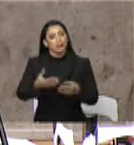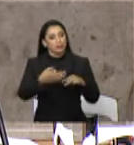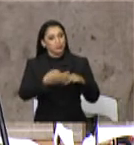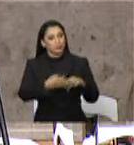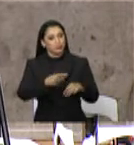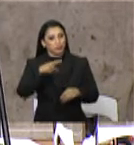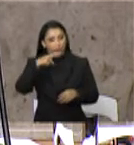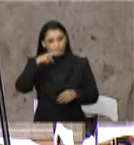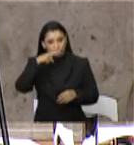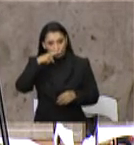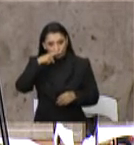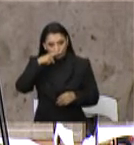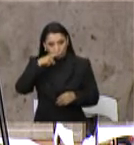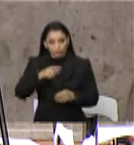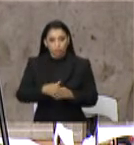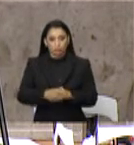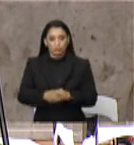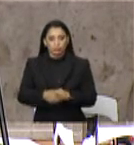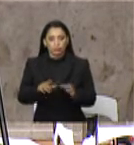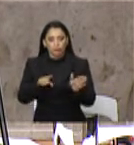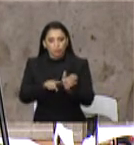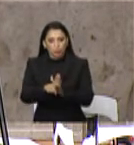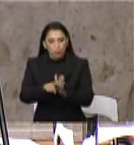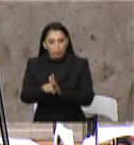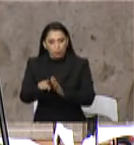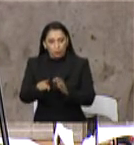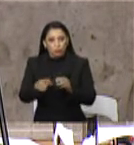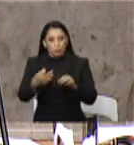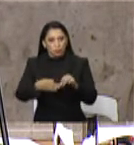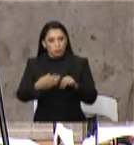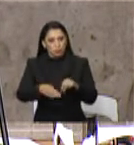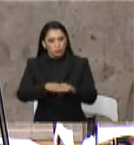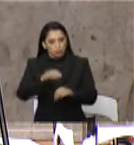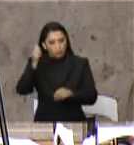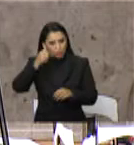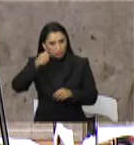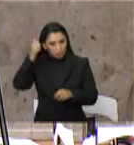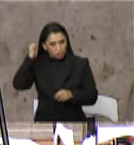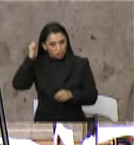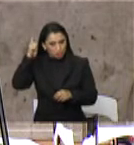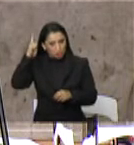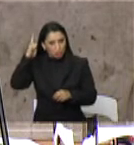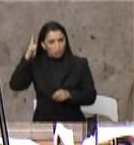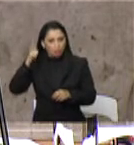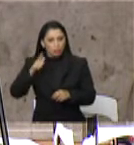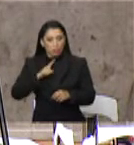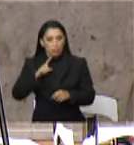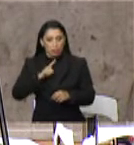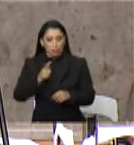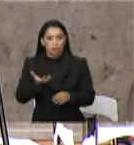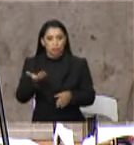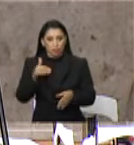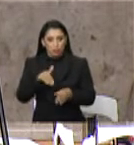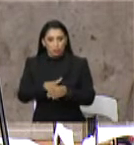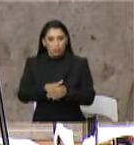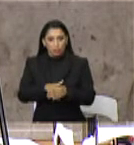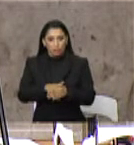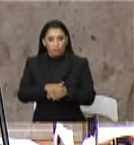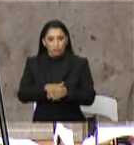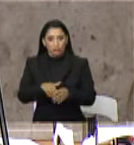fachin eu consulto o Ministro Alexandre na condição de revisores e profere neste momento